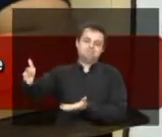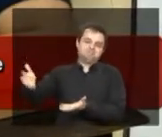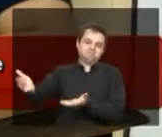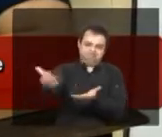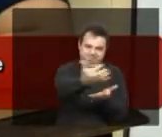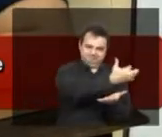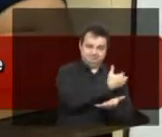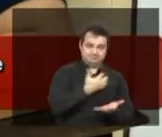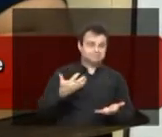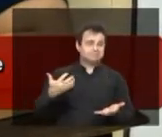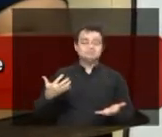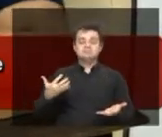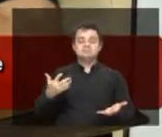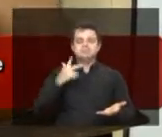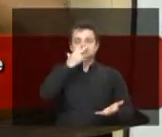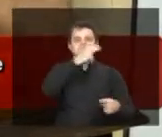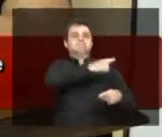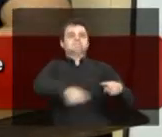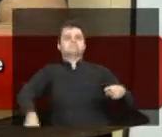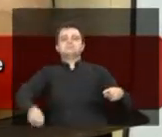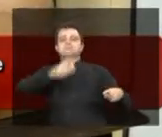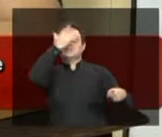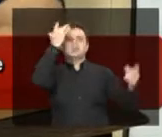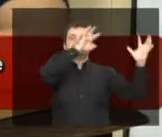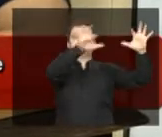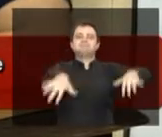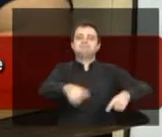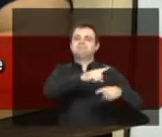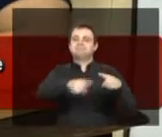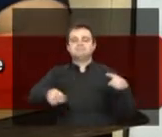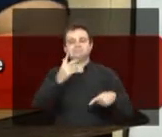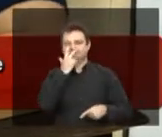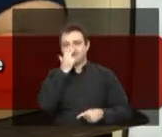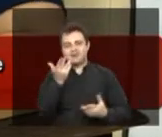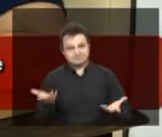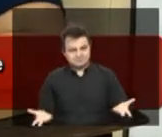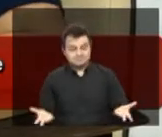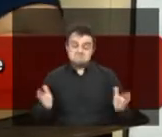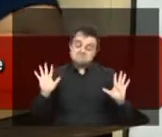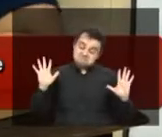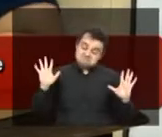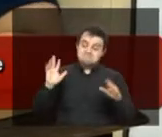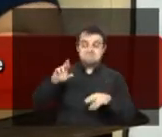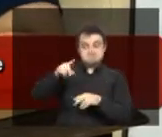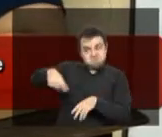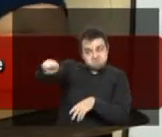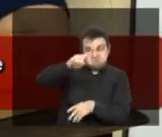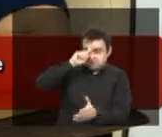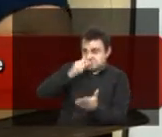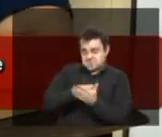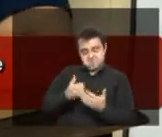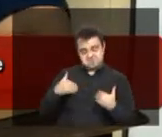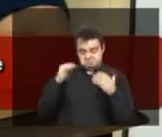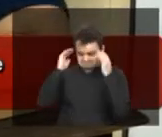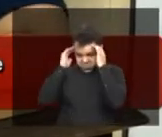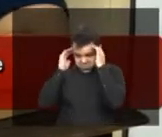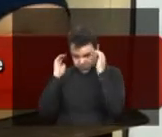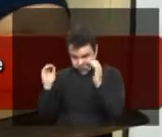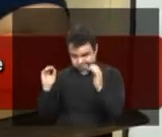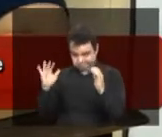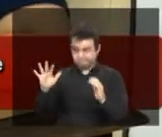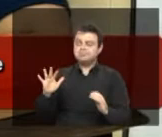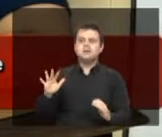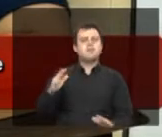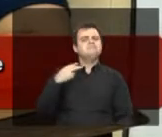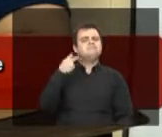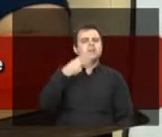liberdade do povo estar aqui nessa casa. Então, a gente vai cumprir com essa determinação. Mas o que eu quero dizer é que